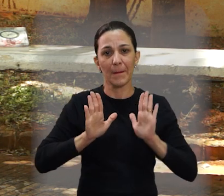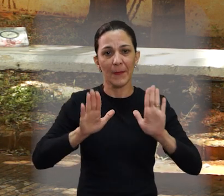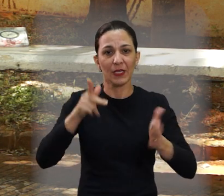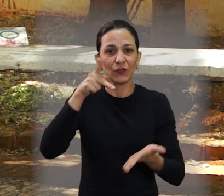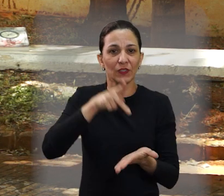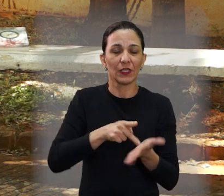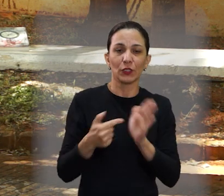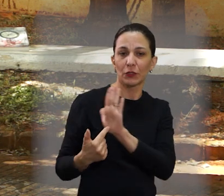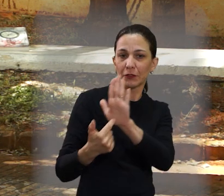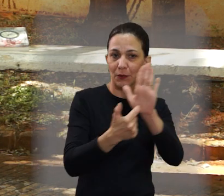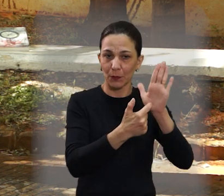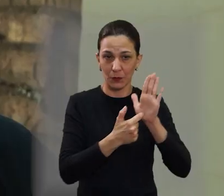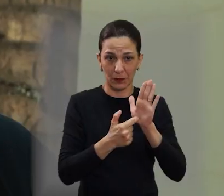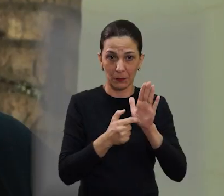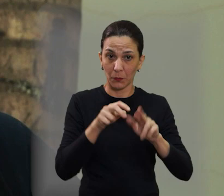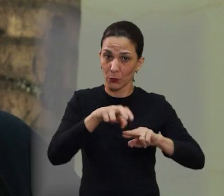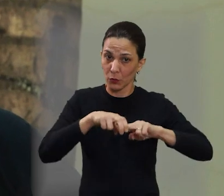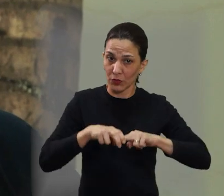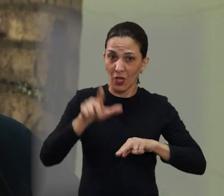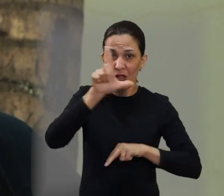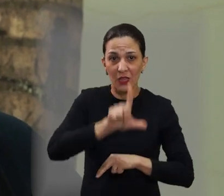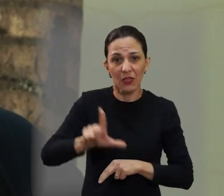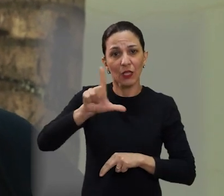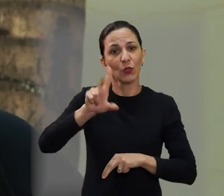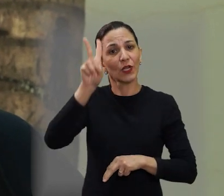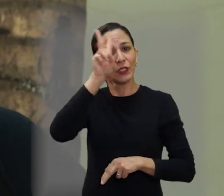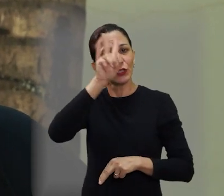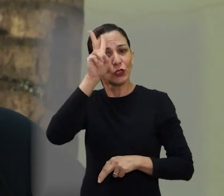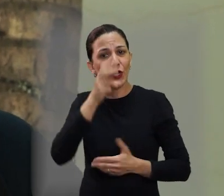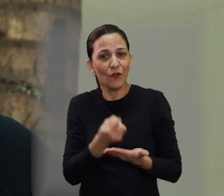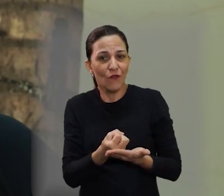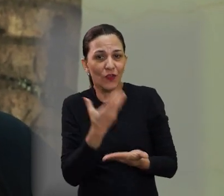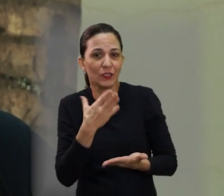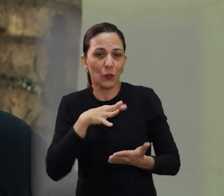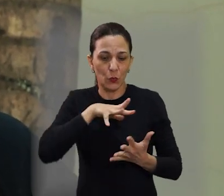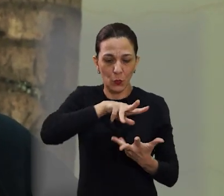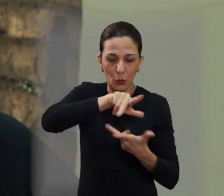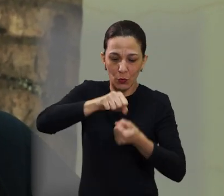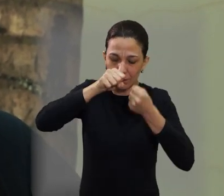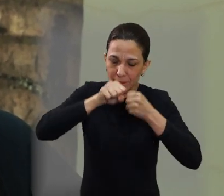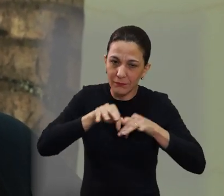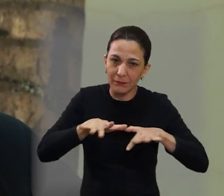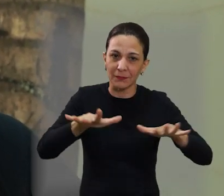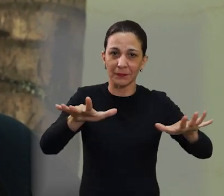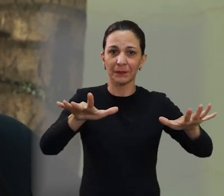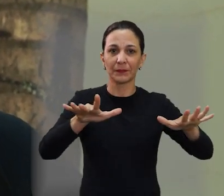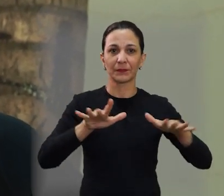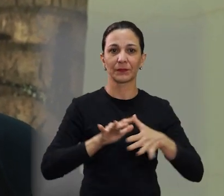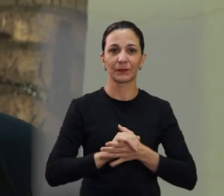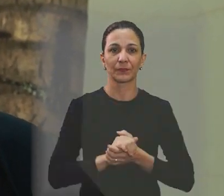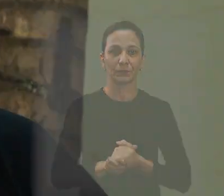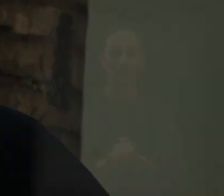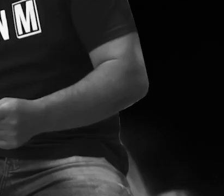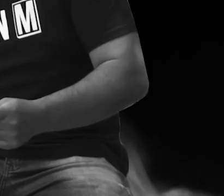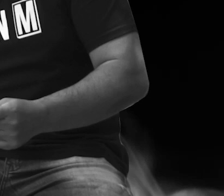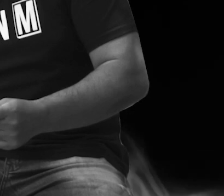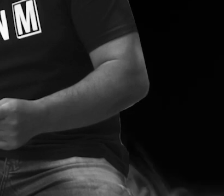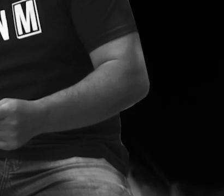única mentira que nos leva à verdade. Então eu decidi escrever, levar para o mundo literatura, histórias,